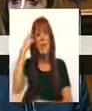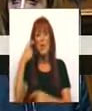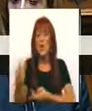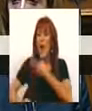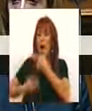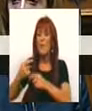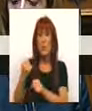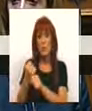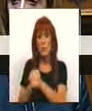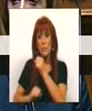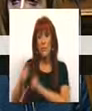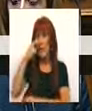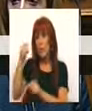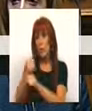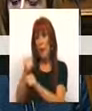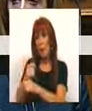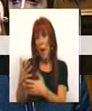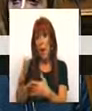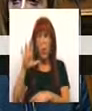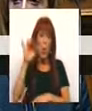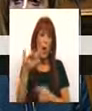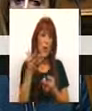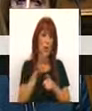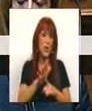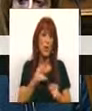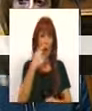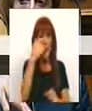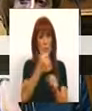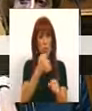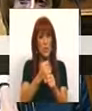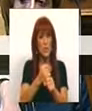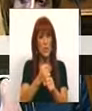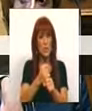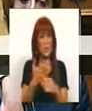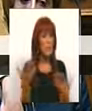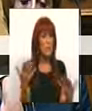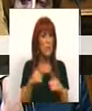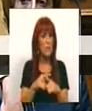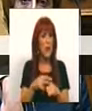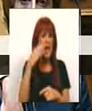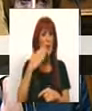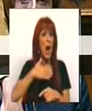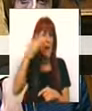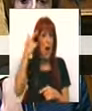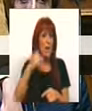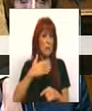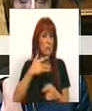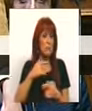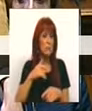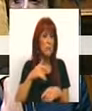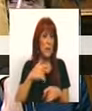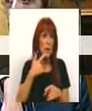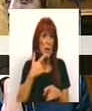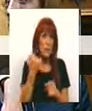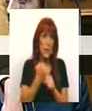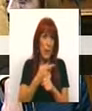de desempenho do trabalhador quando por exemplo o trabalhador deixa de estar na idade ativa e